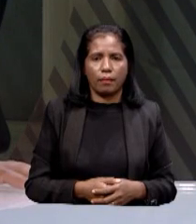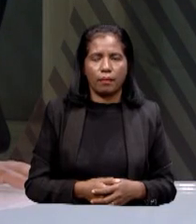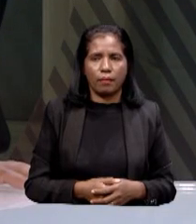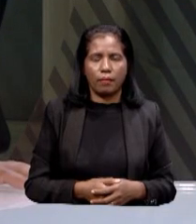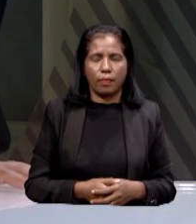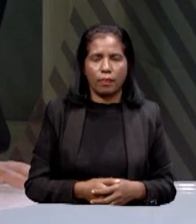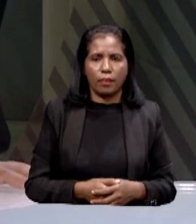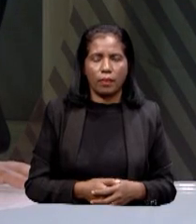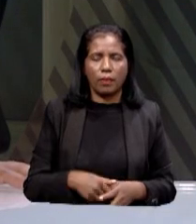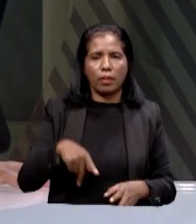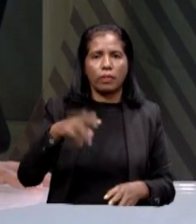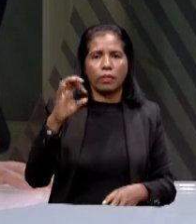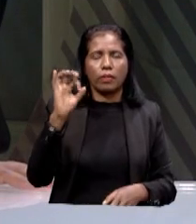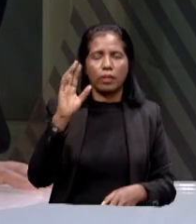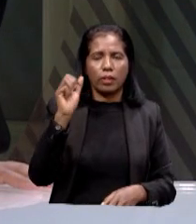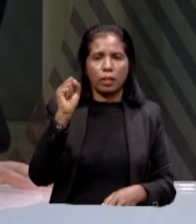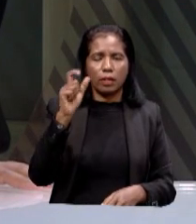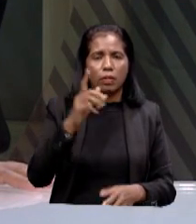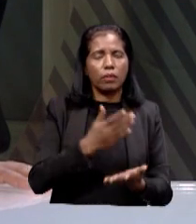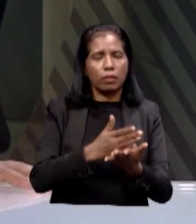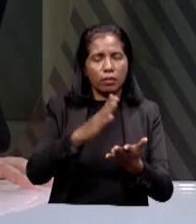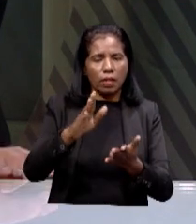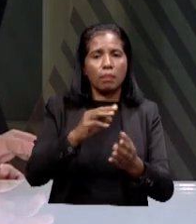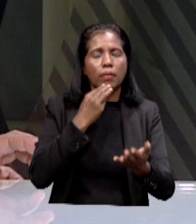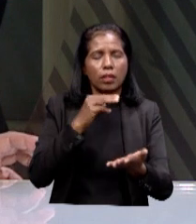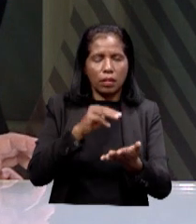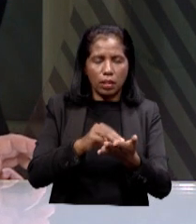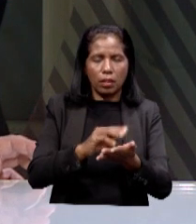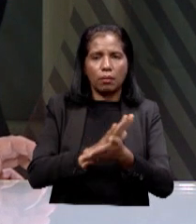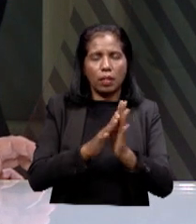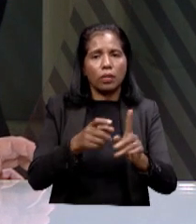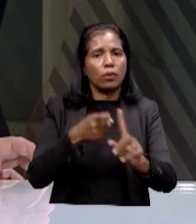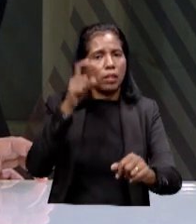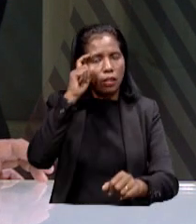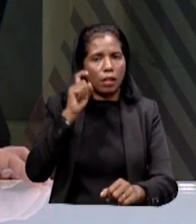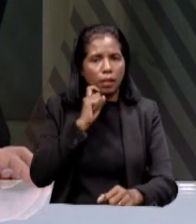Francisco Albarilai continua a transmitir mensagens em paz, o Siqueira Lassana na Guzmão.